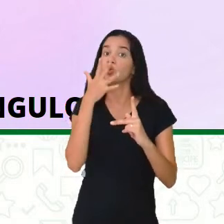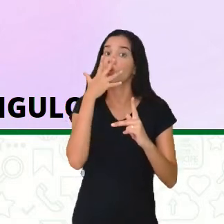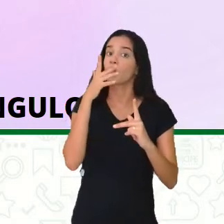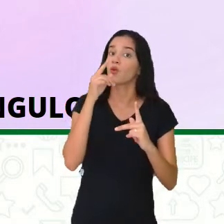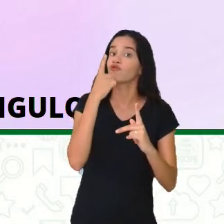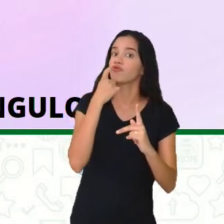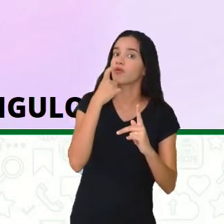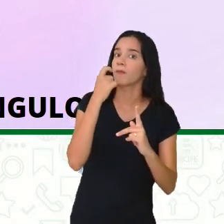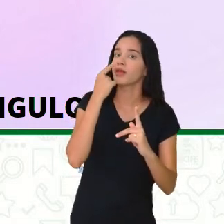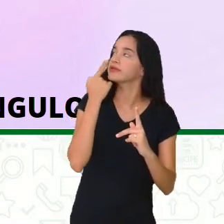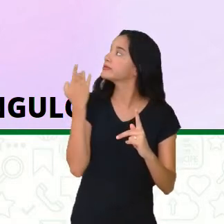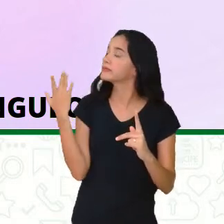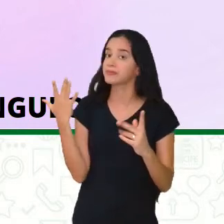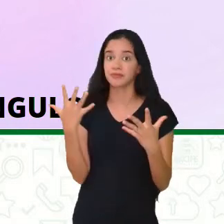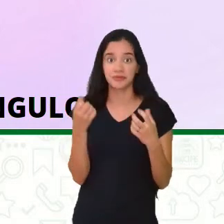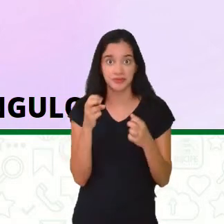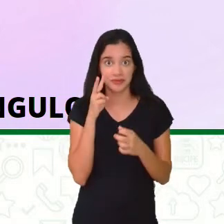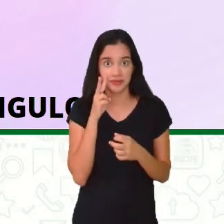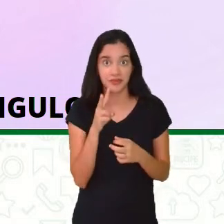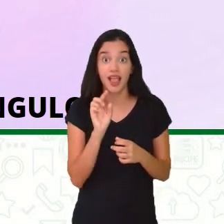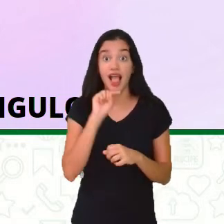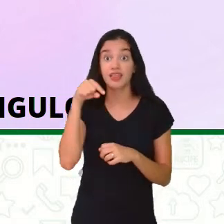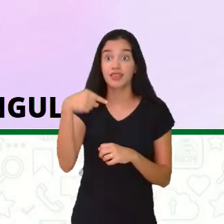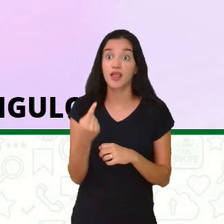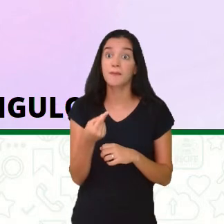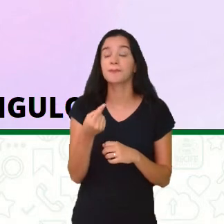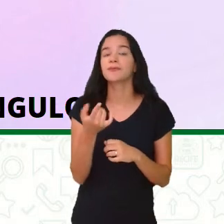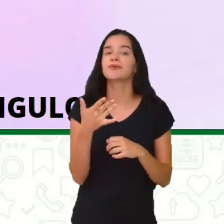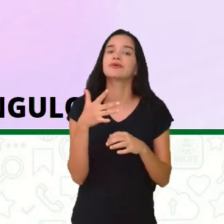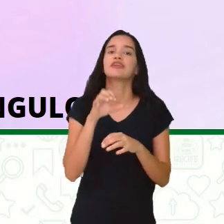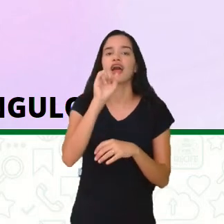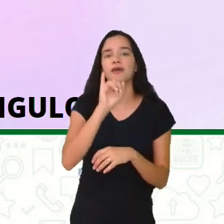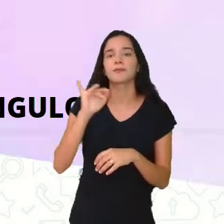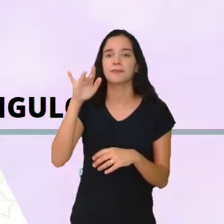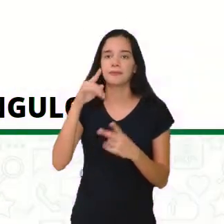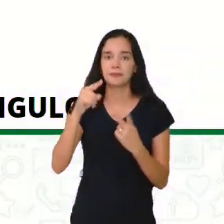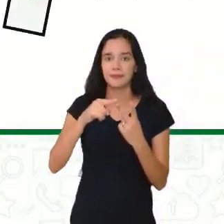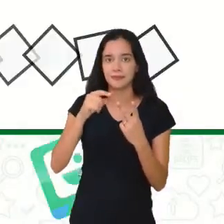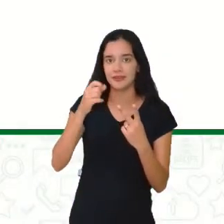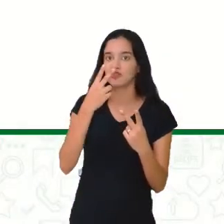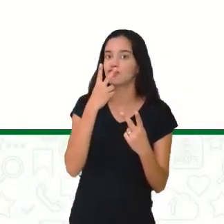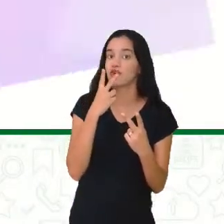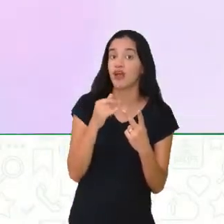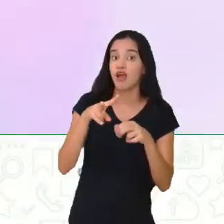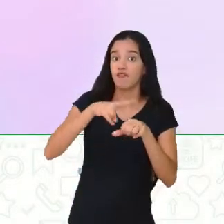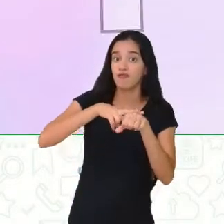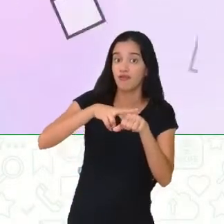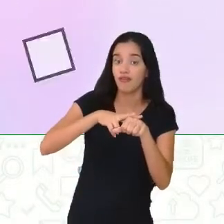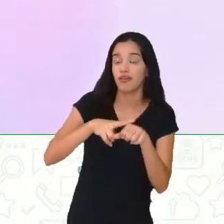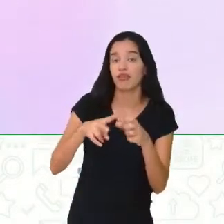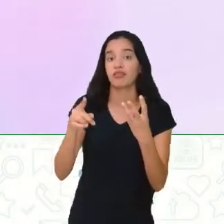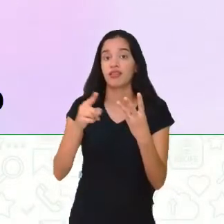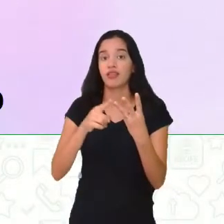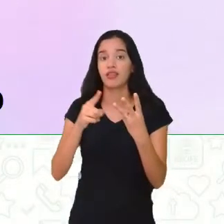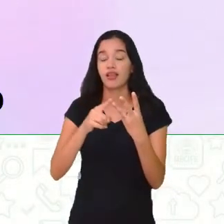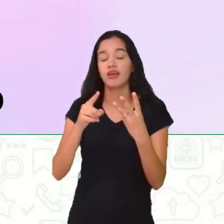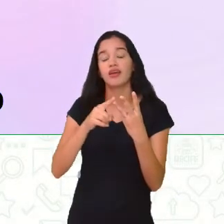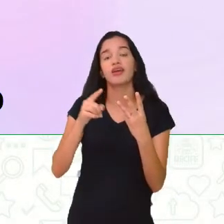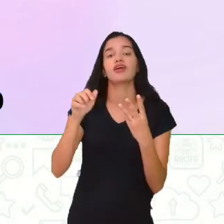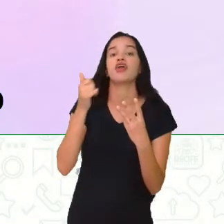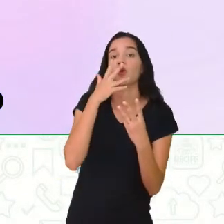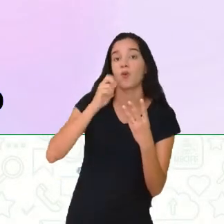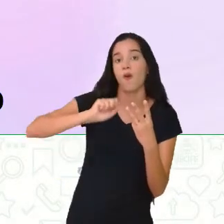vermelha. Vamos ver? E depois da figura verde, depois da figura azul, que são retângulos. Vocês